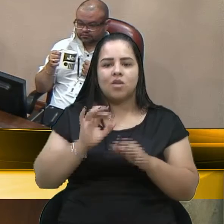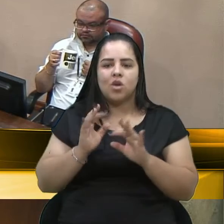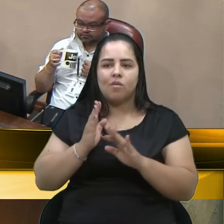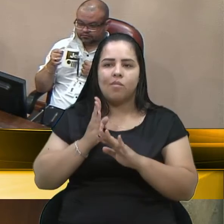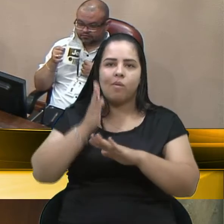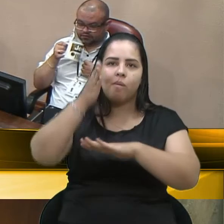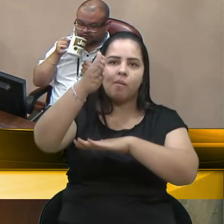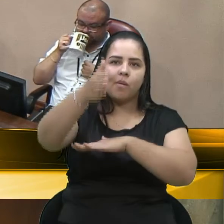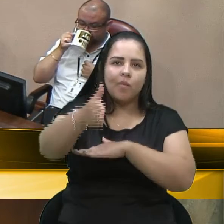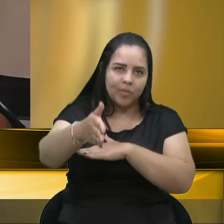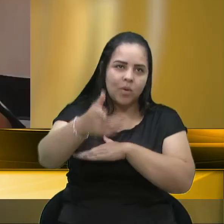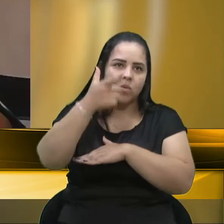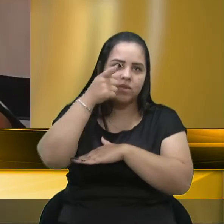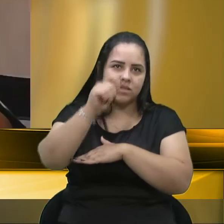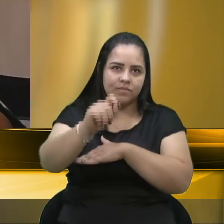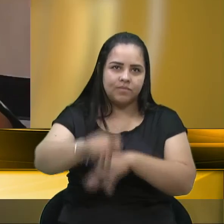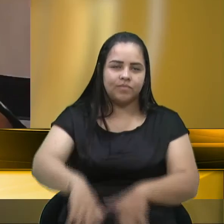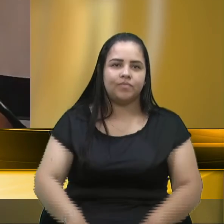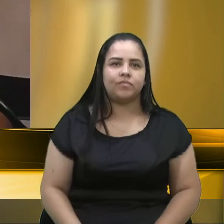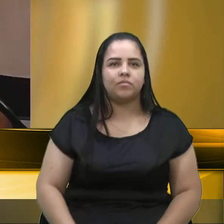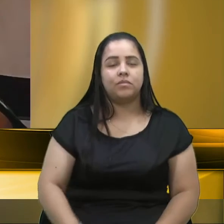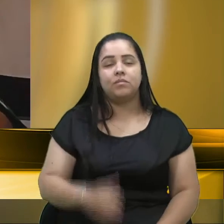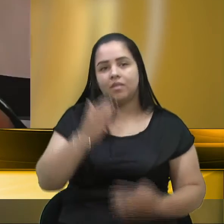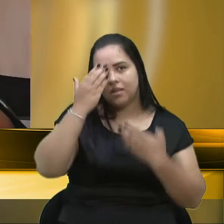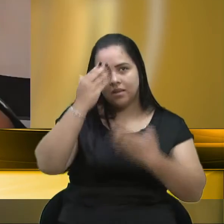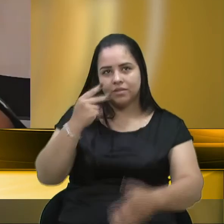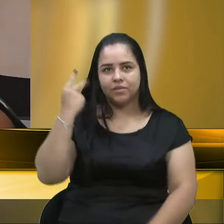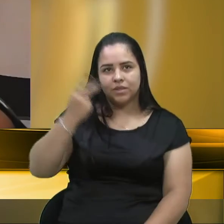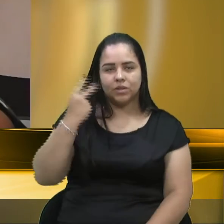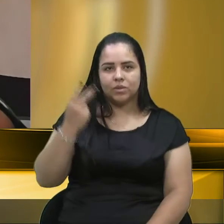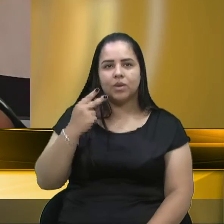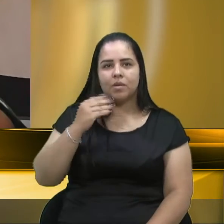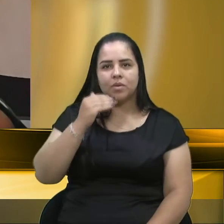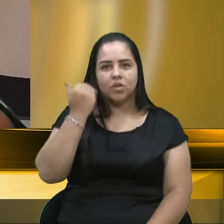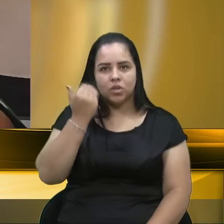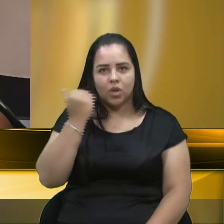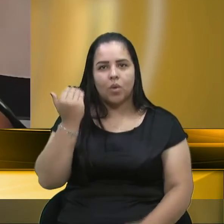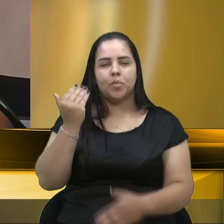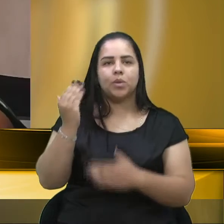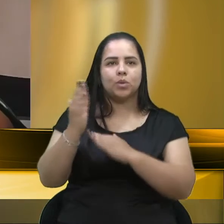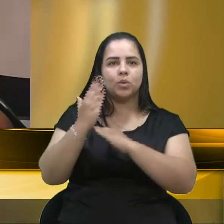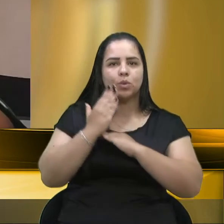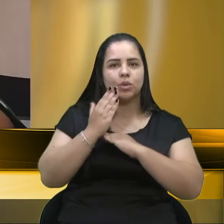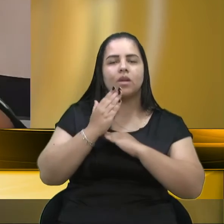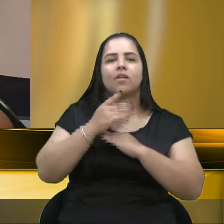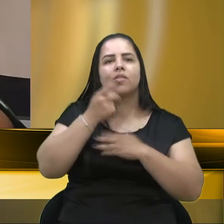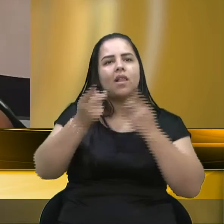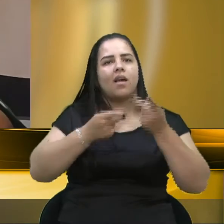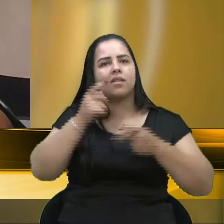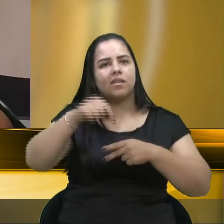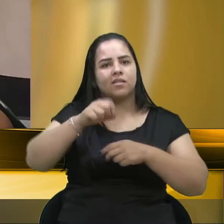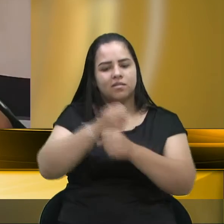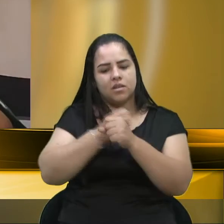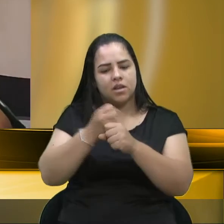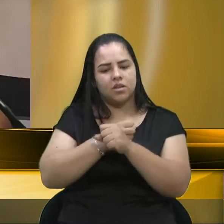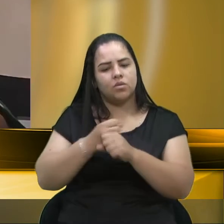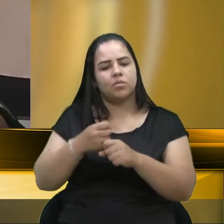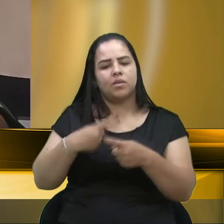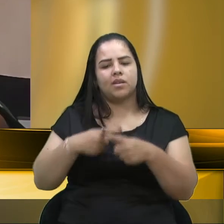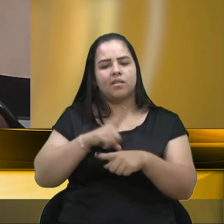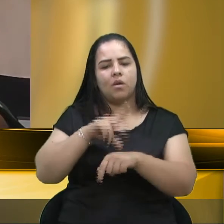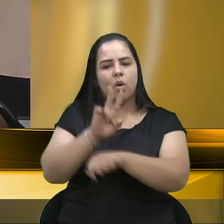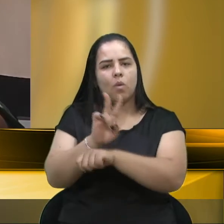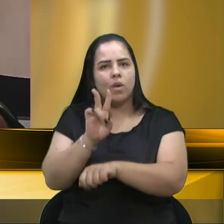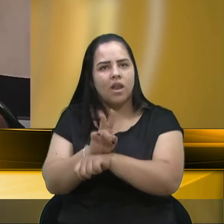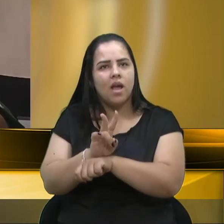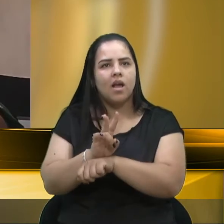Obrigada, vereadora Marisol, pela contribuição. E dizer que este ano, então, né, com todos os devidos cuidados, uma das